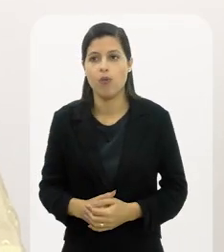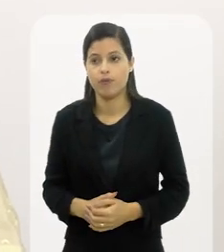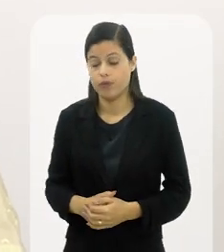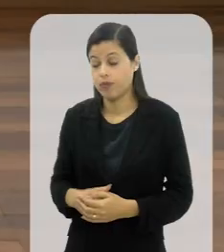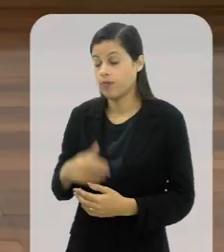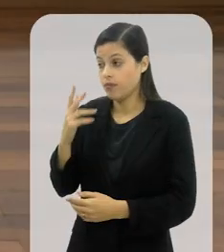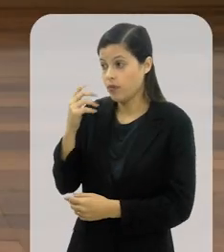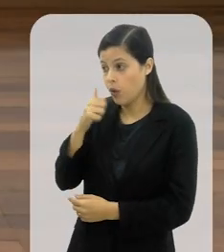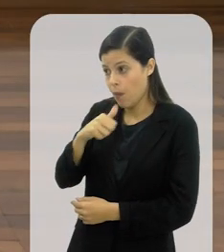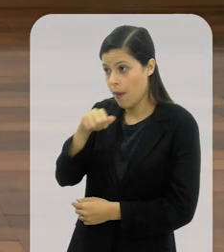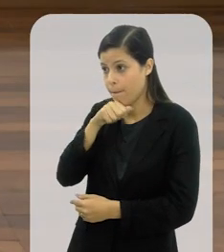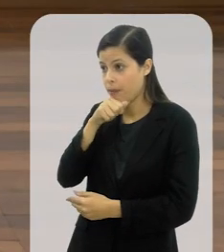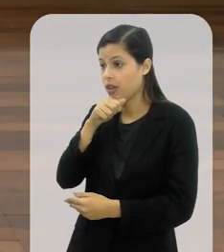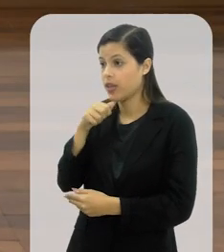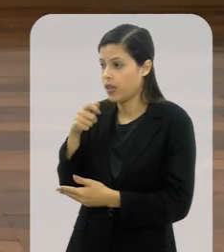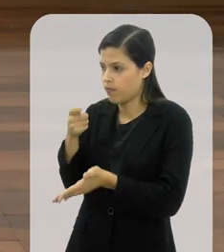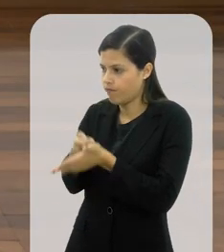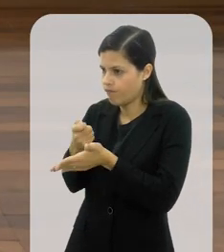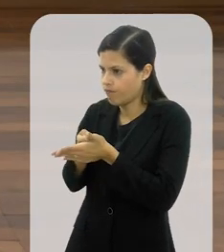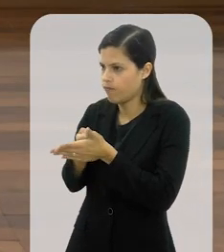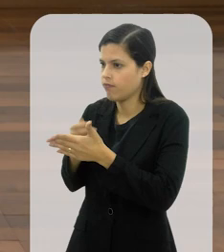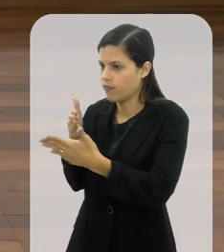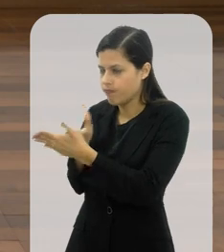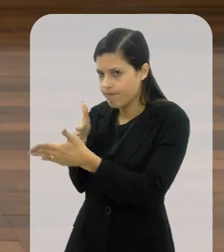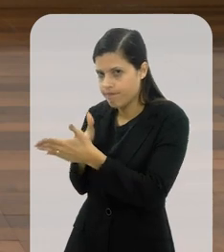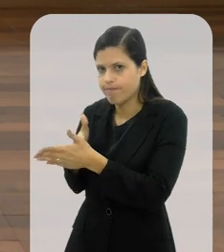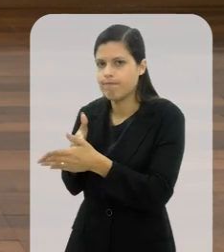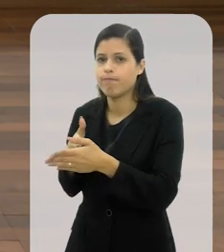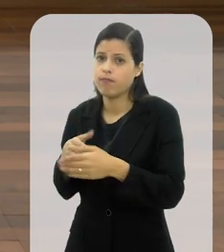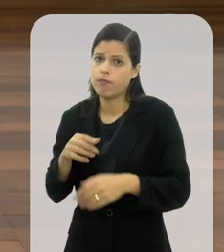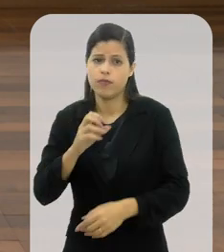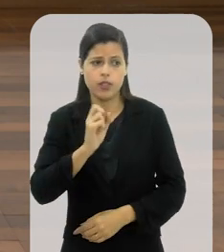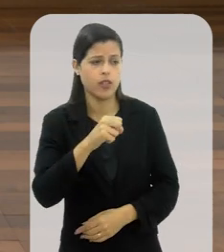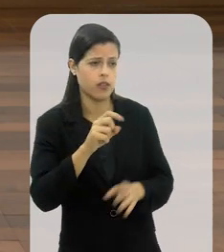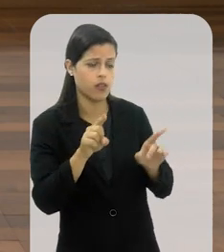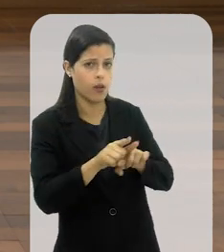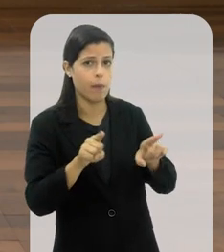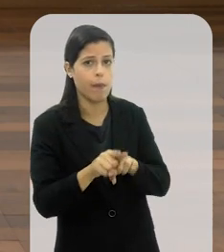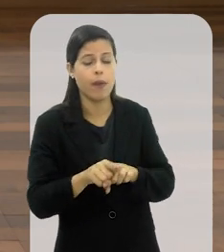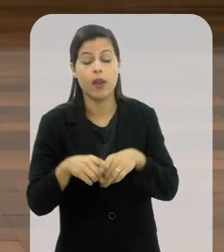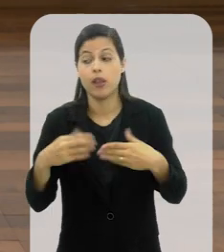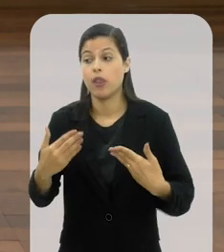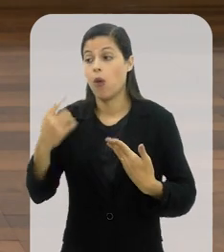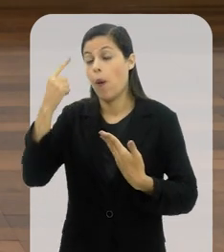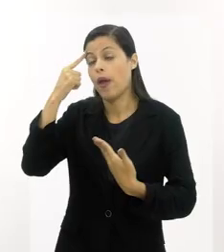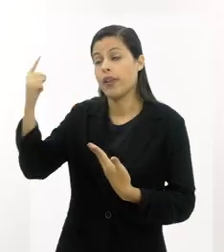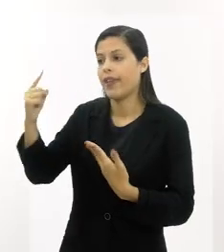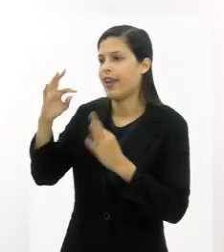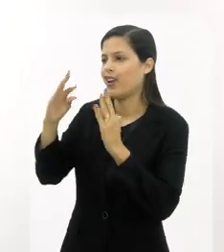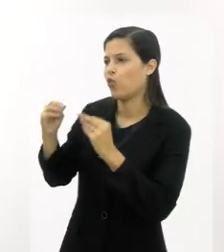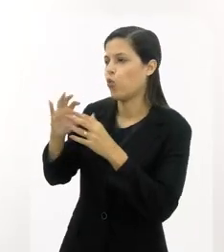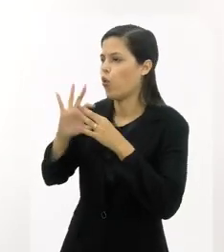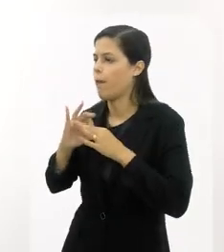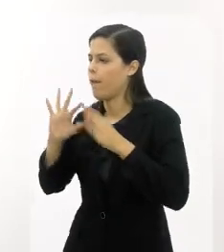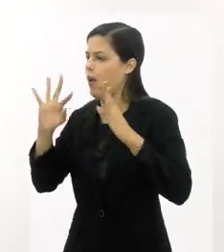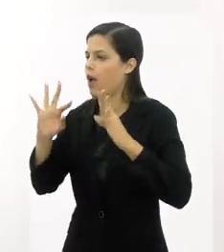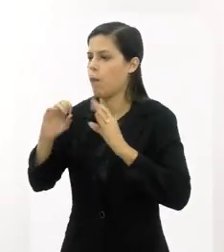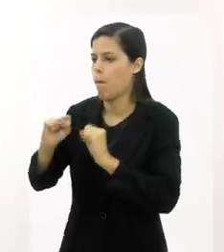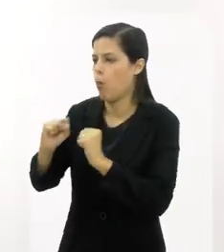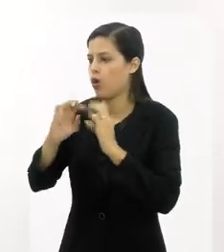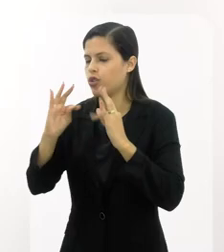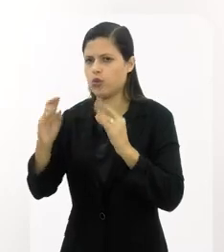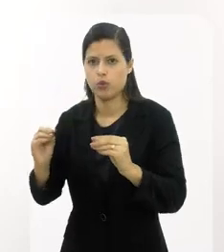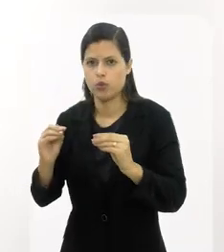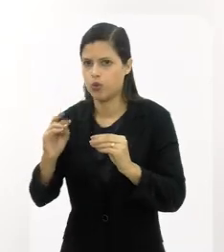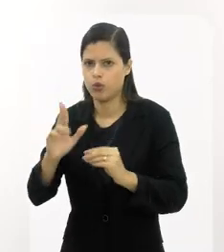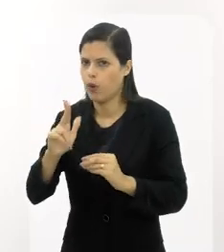Uma mãe que impõe limites? Sim, também. Também? Que impõe limites. Então aquela ideia de que tudo é liberado,